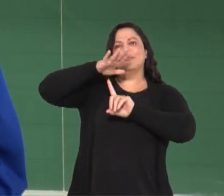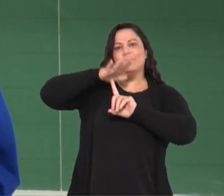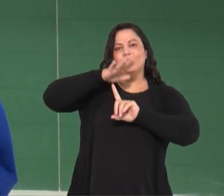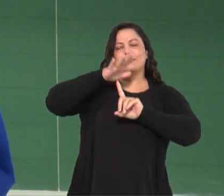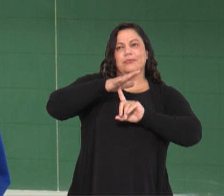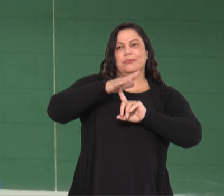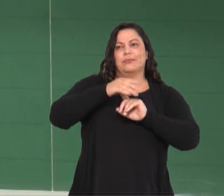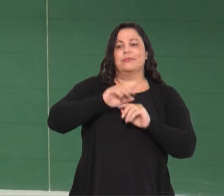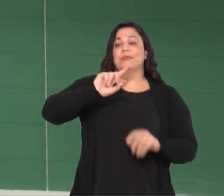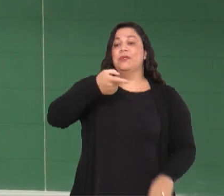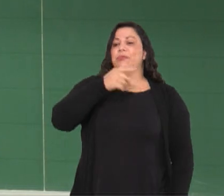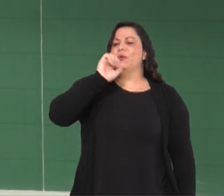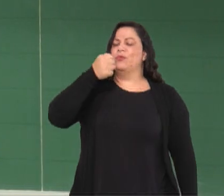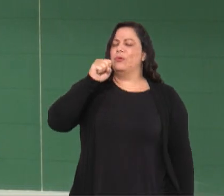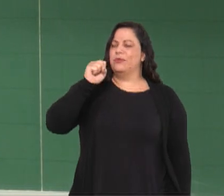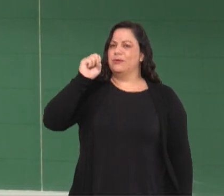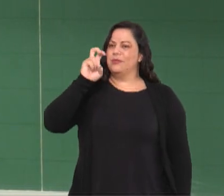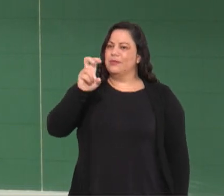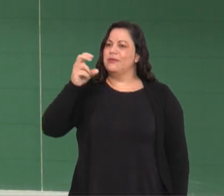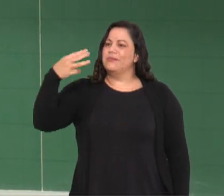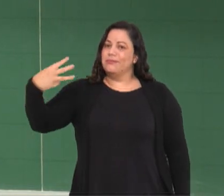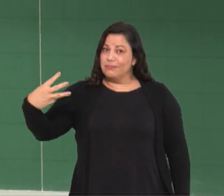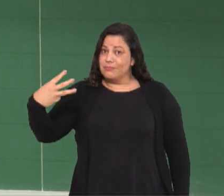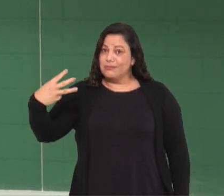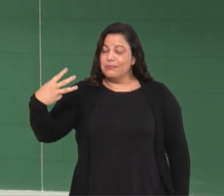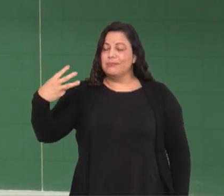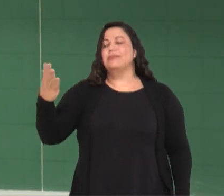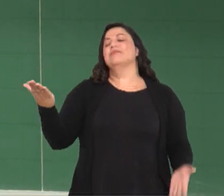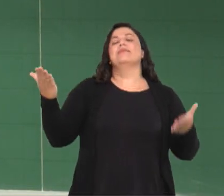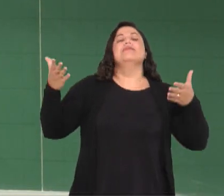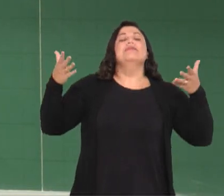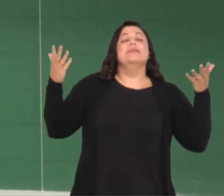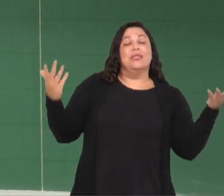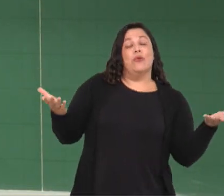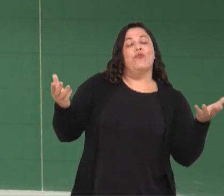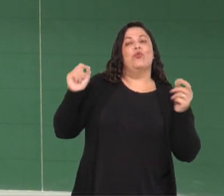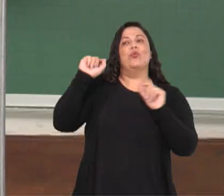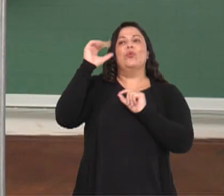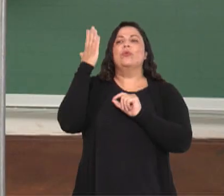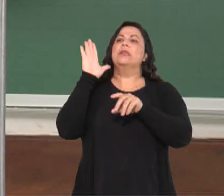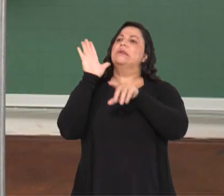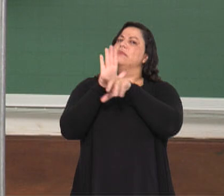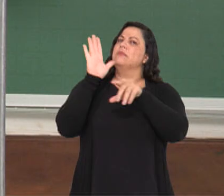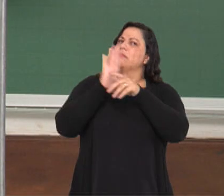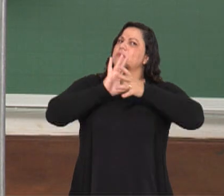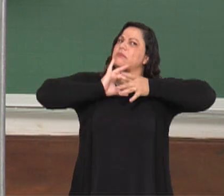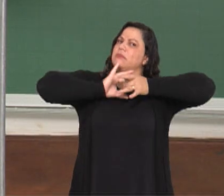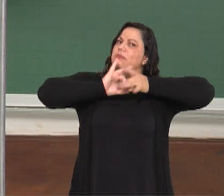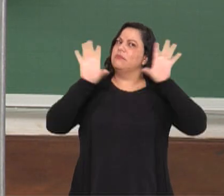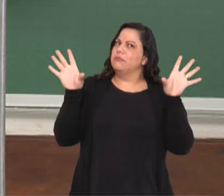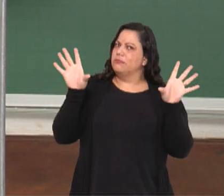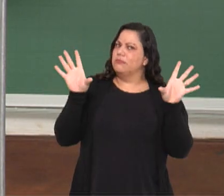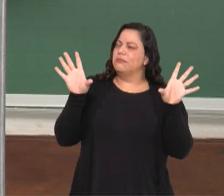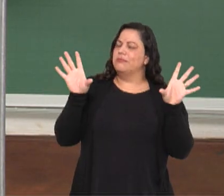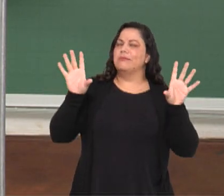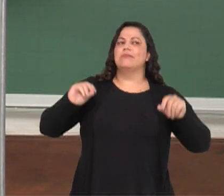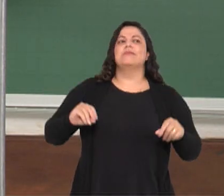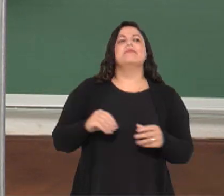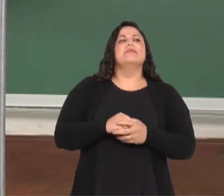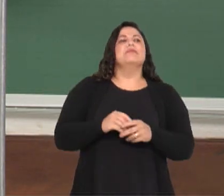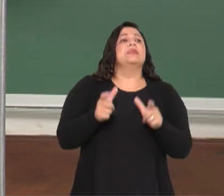lá em 1853. Então, foi um dos fatores que contribuiu para essa independência. Então, lá o